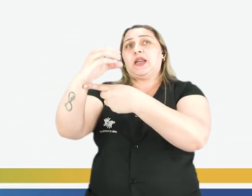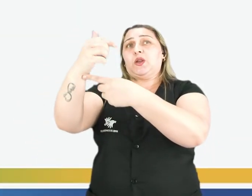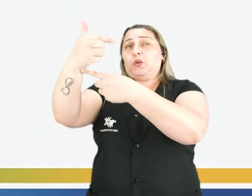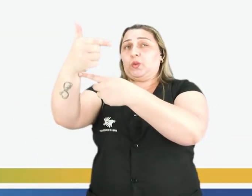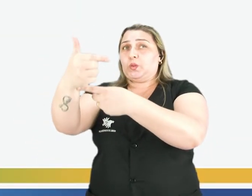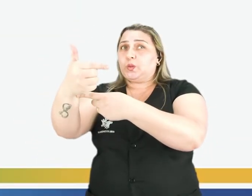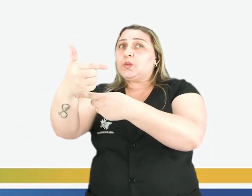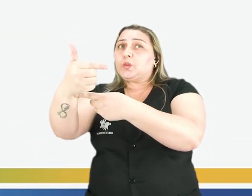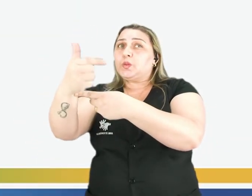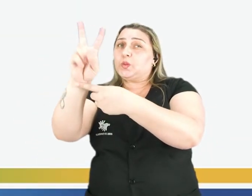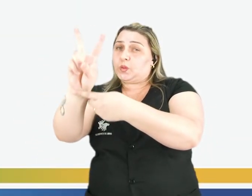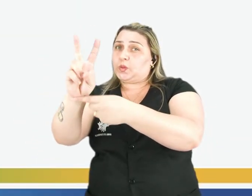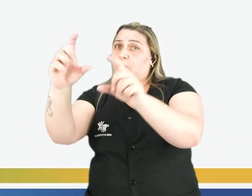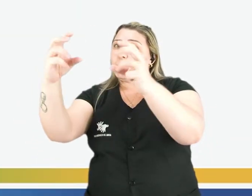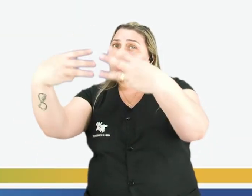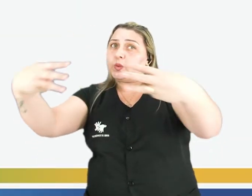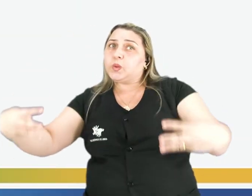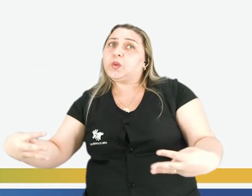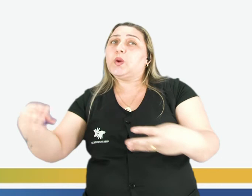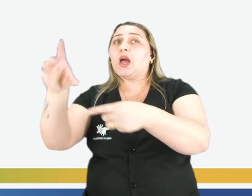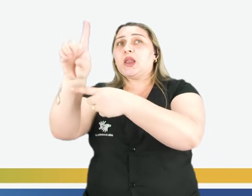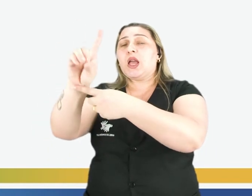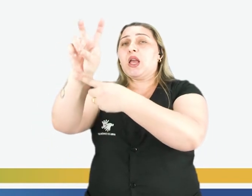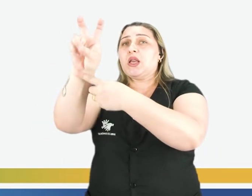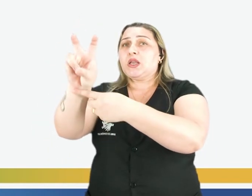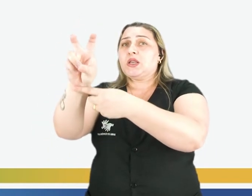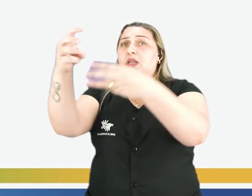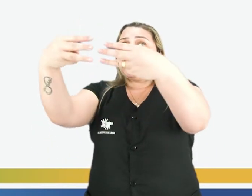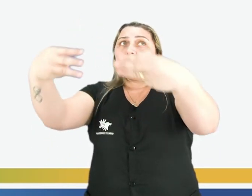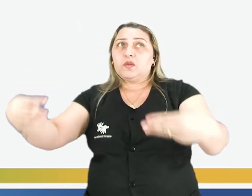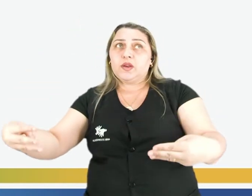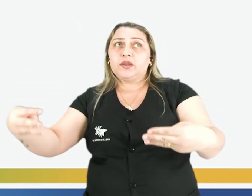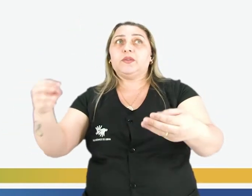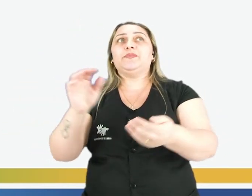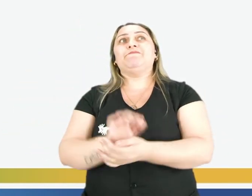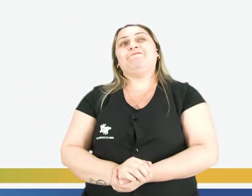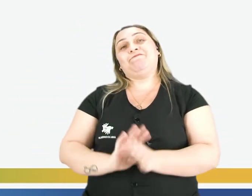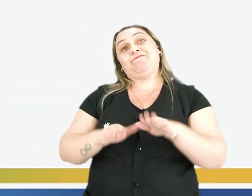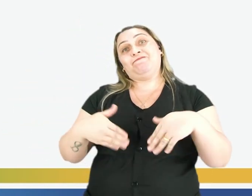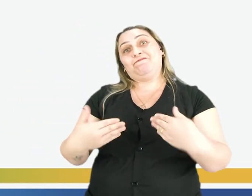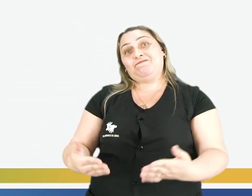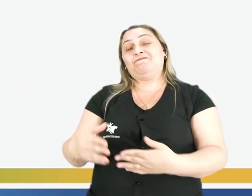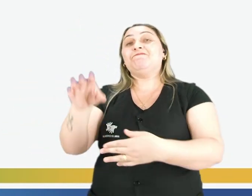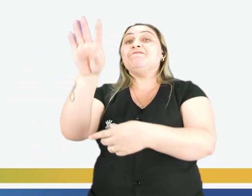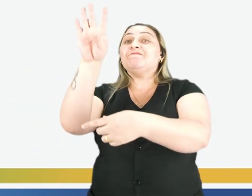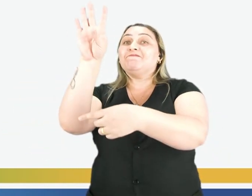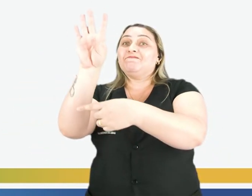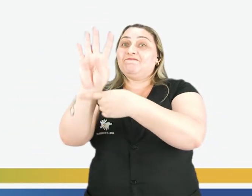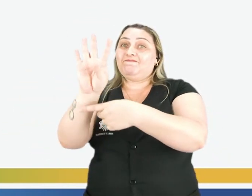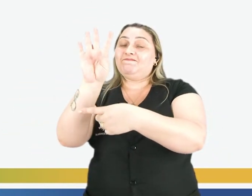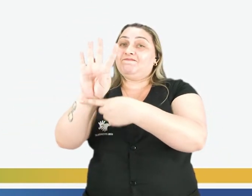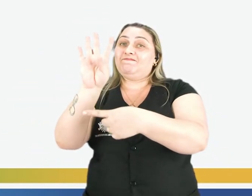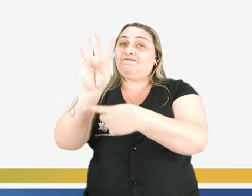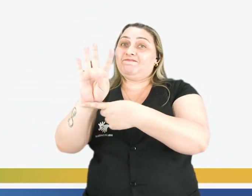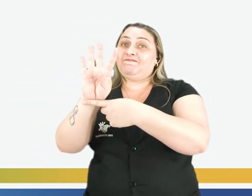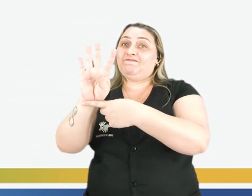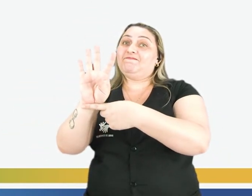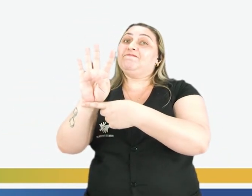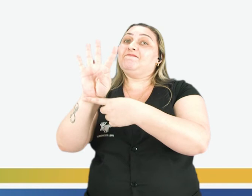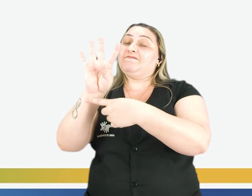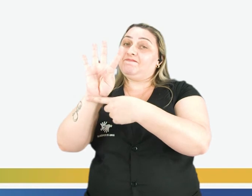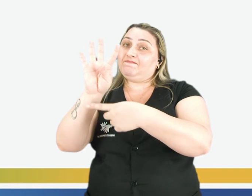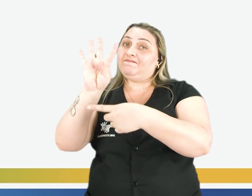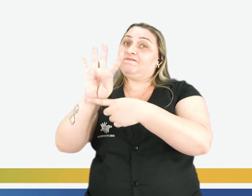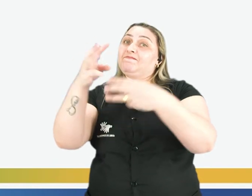5 versos. O que ele possui? Vocês contaram? Isso é mais fácil de contar, né? E isso ele possui 4